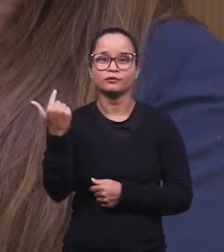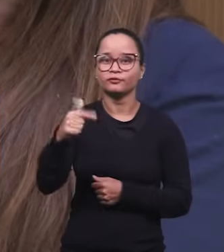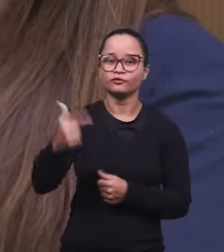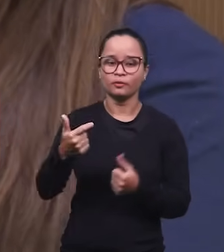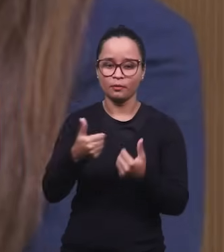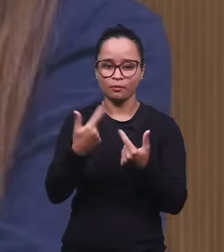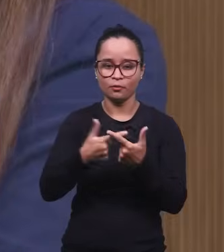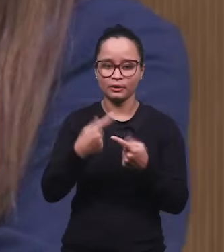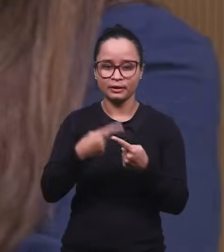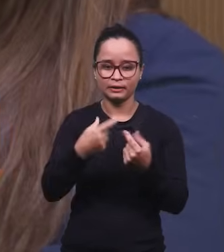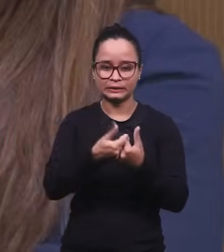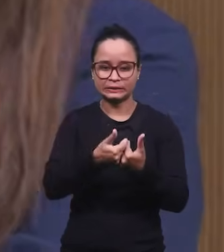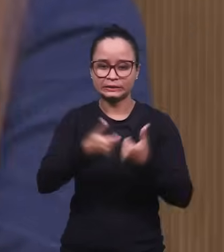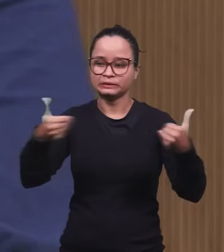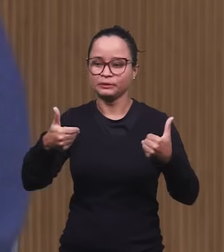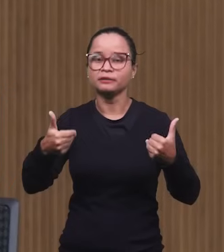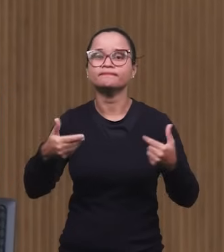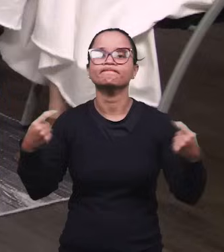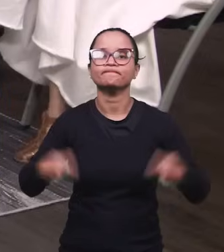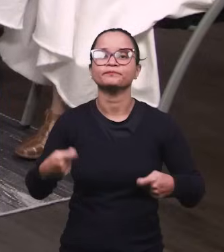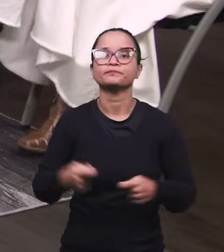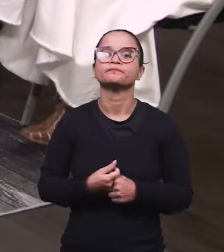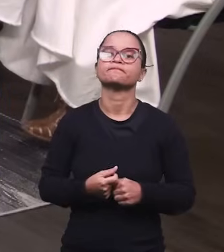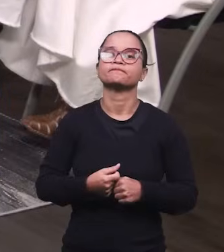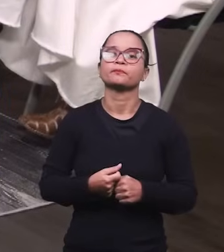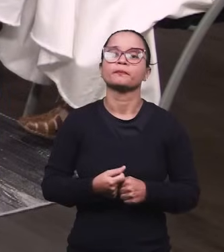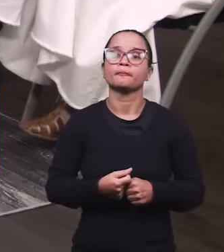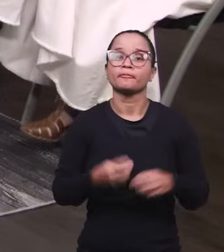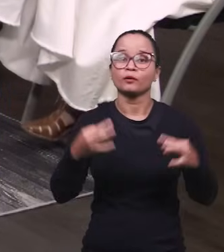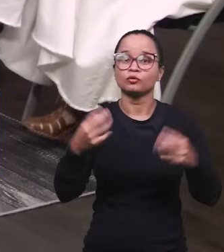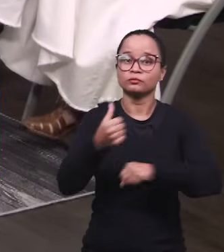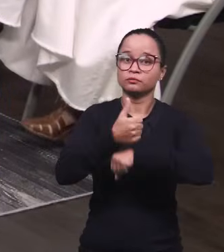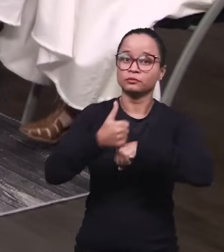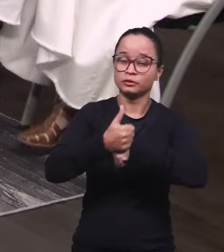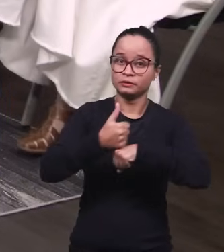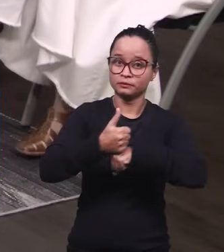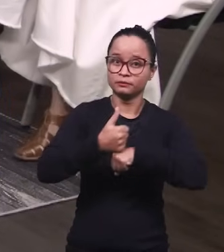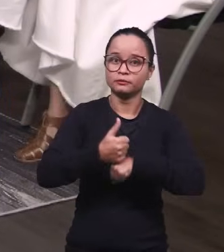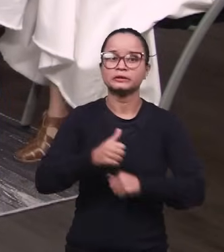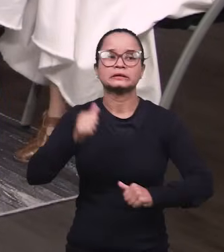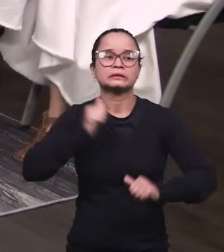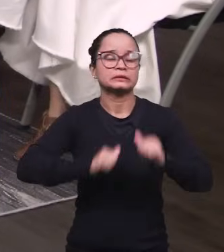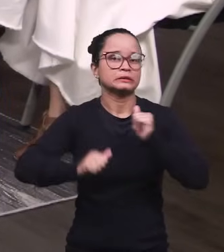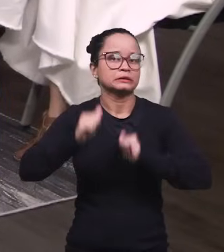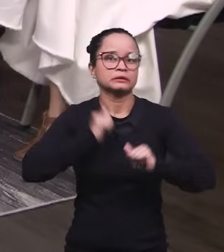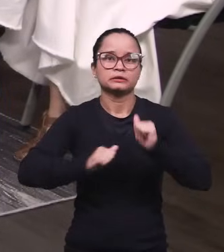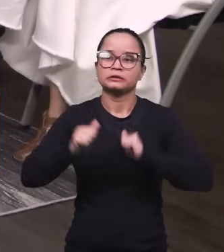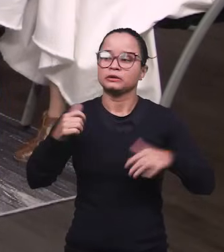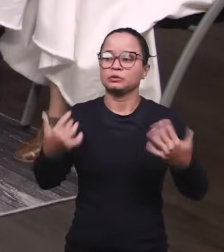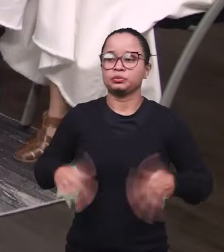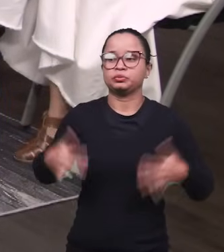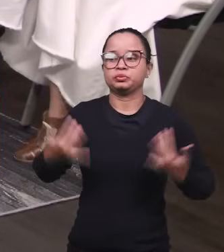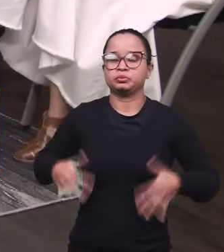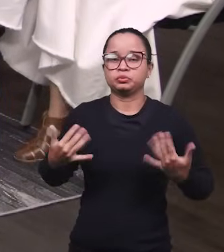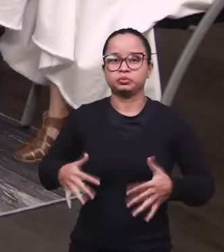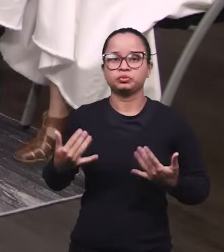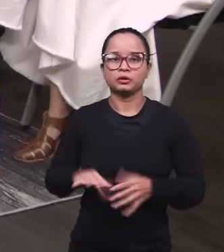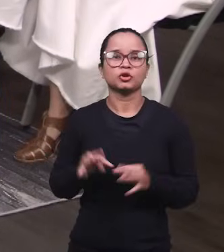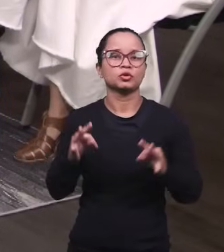distância, nós, né? Não tinha que ficar à distância. Os profissionais todos com ansiedade, os profissionais